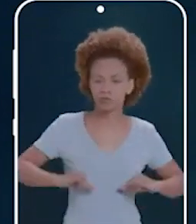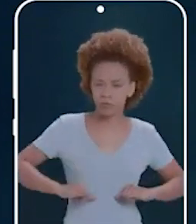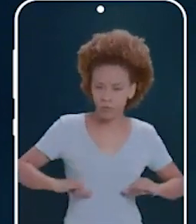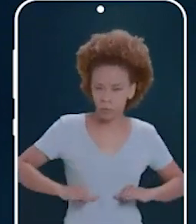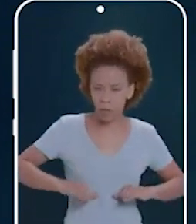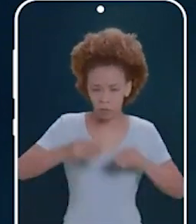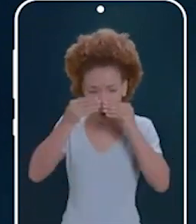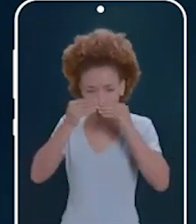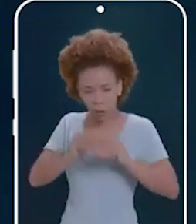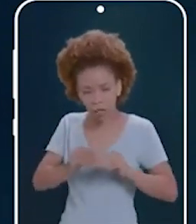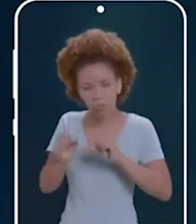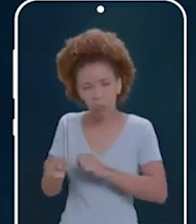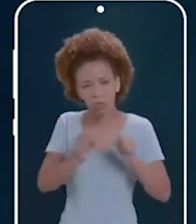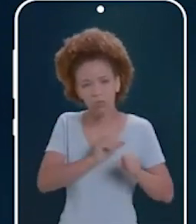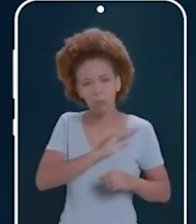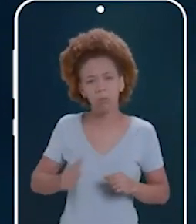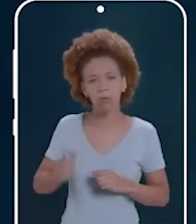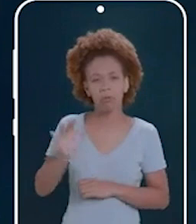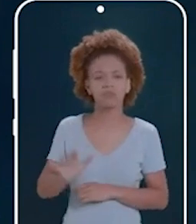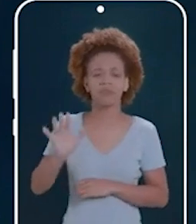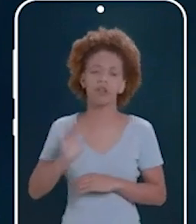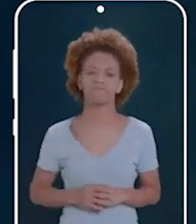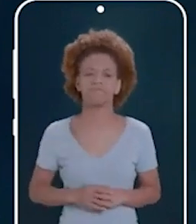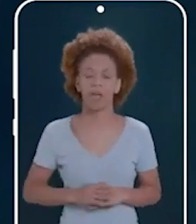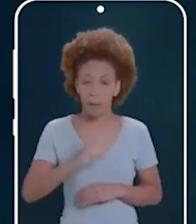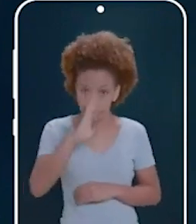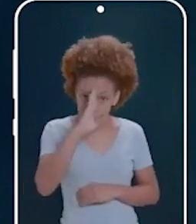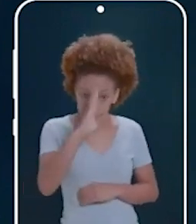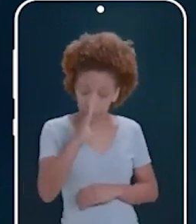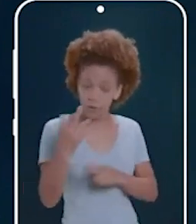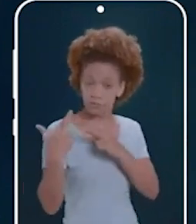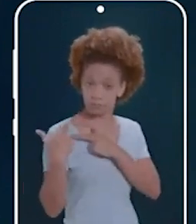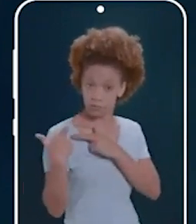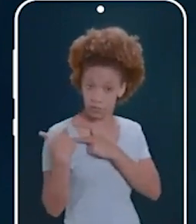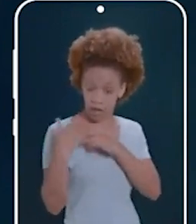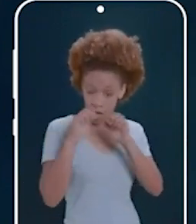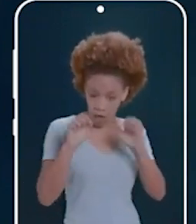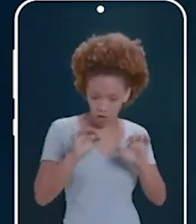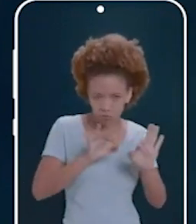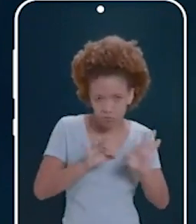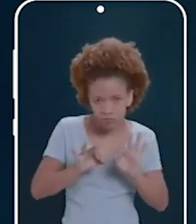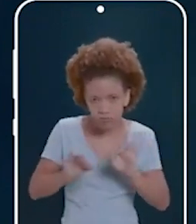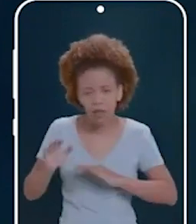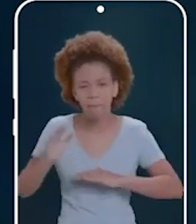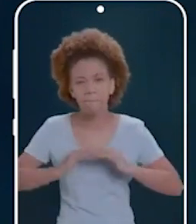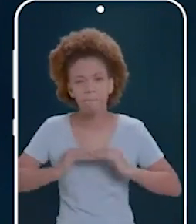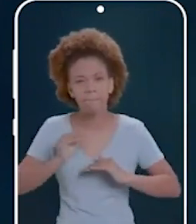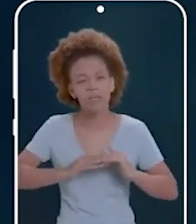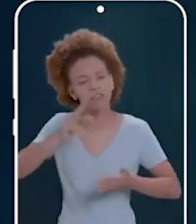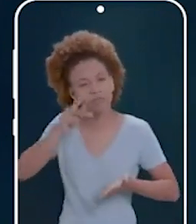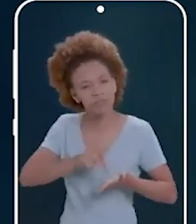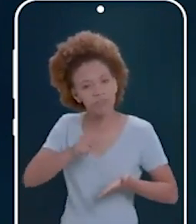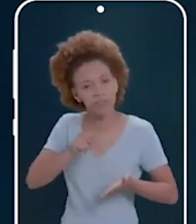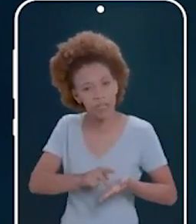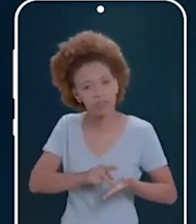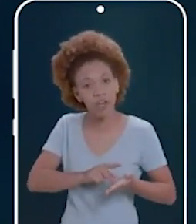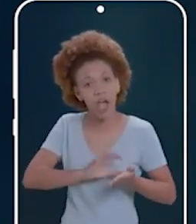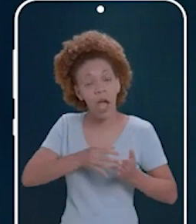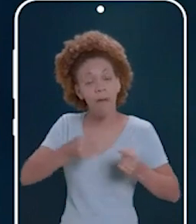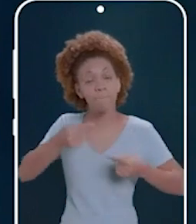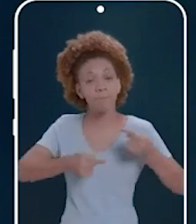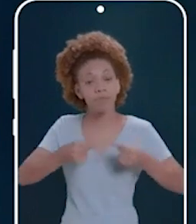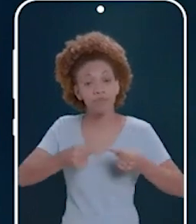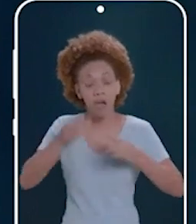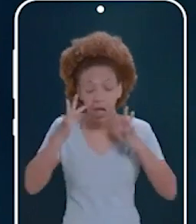que sofre um descaso crônico dos poderes públicos brasileiros. Meu principal compromisso é estruturar e implementar na prática